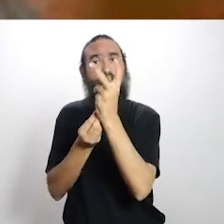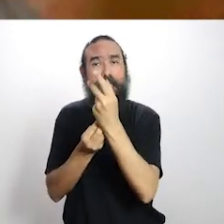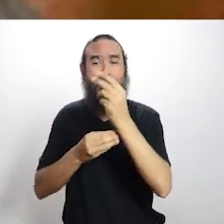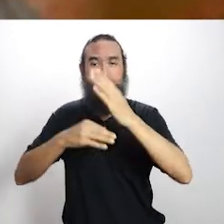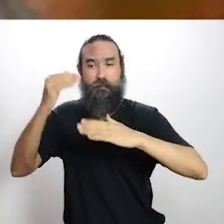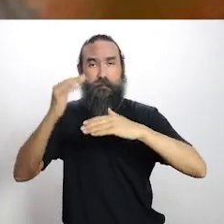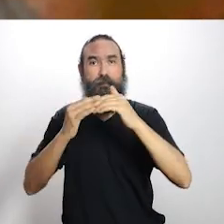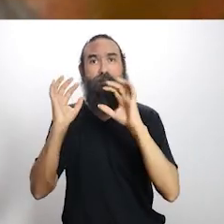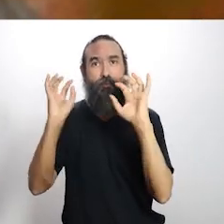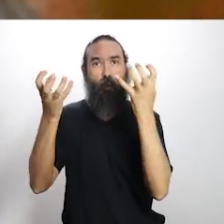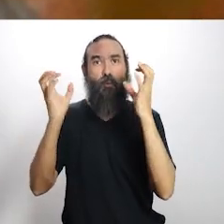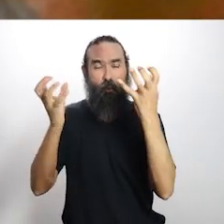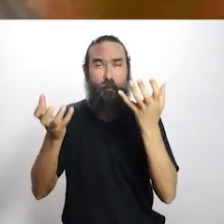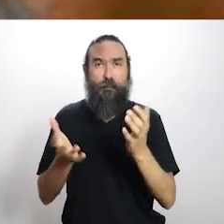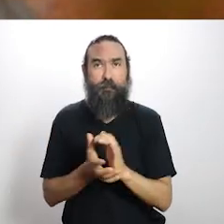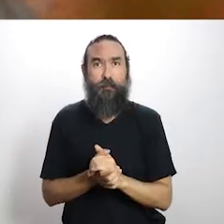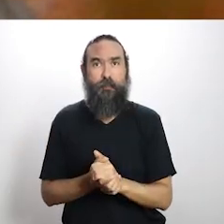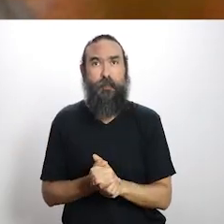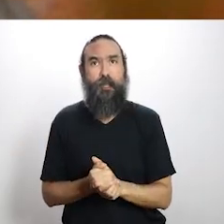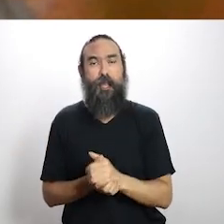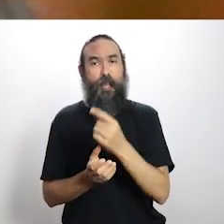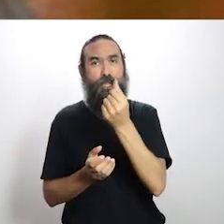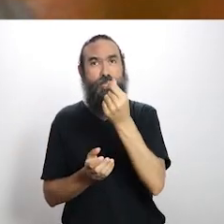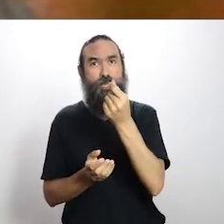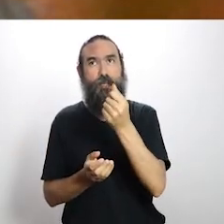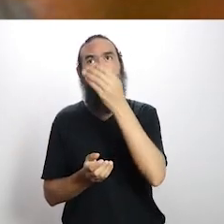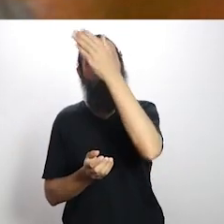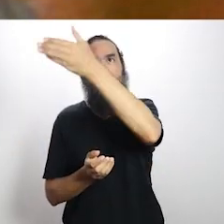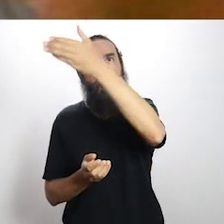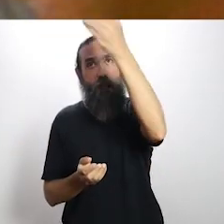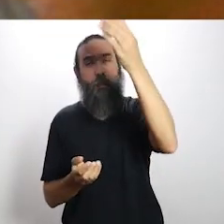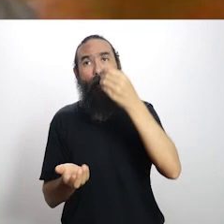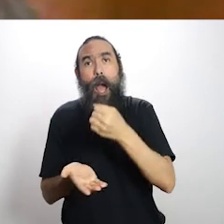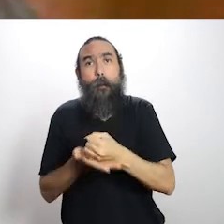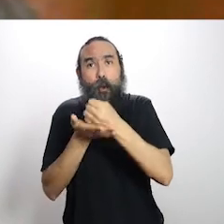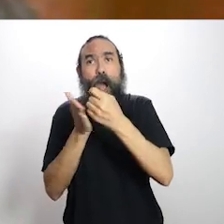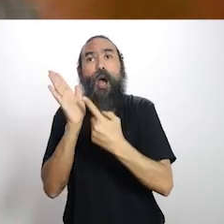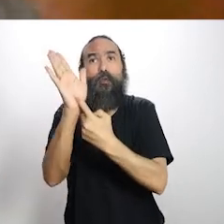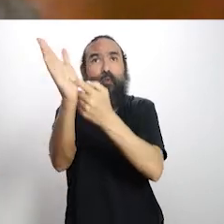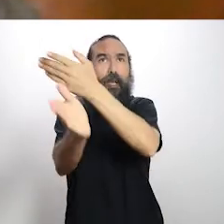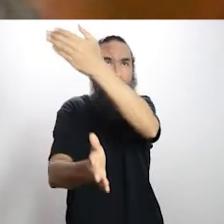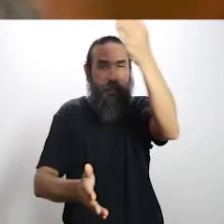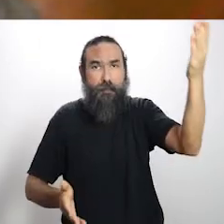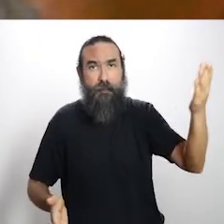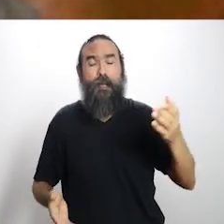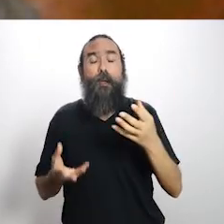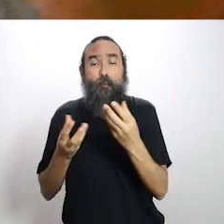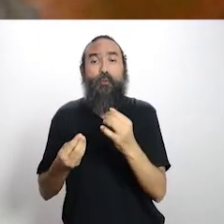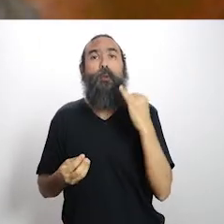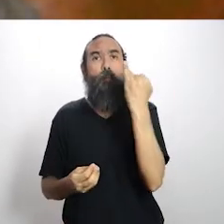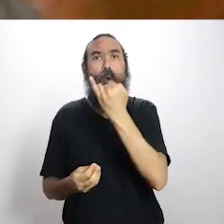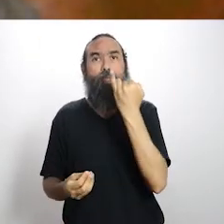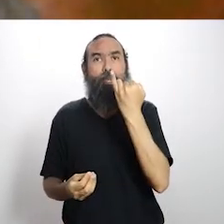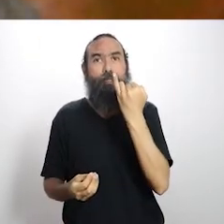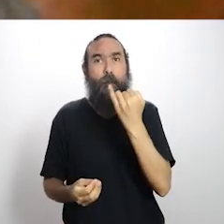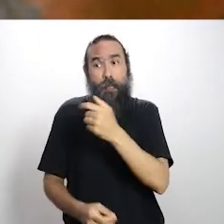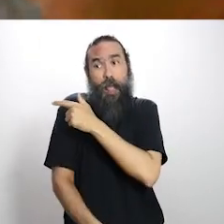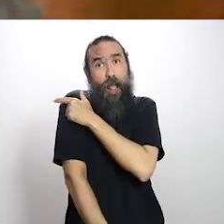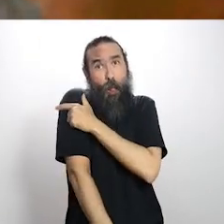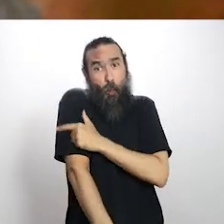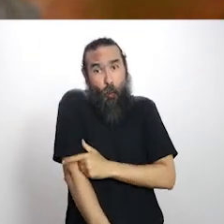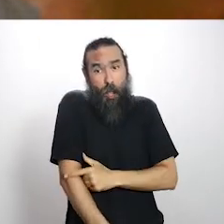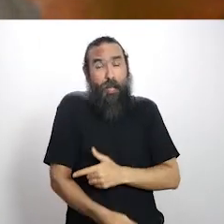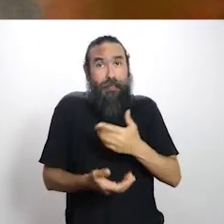educação e esse link para a gente é muito importante porque o nosso projeto é muito educacional assim é a